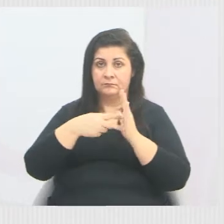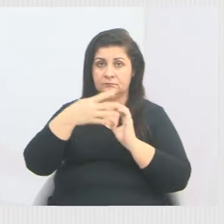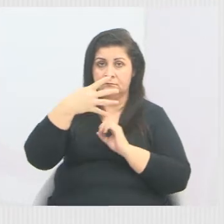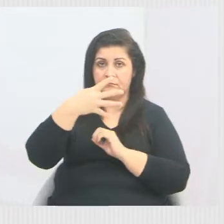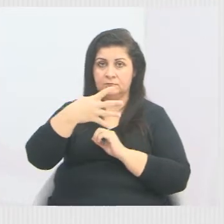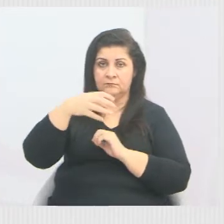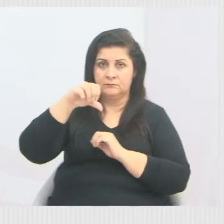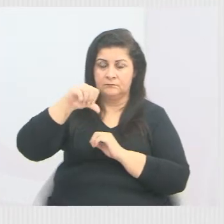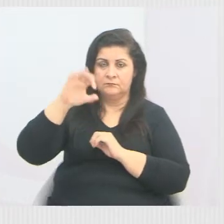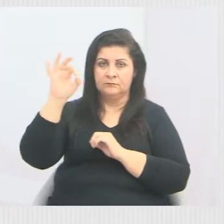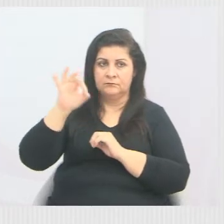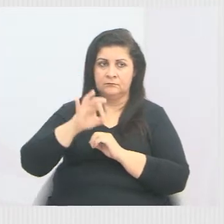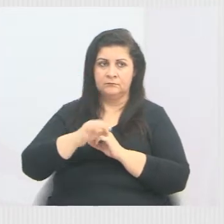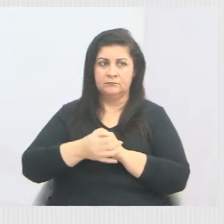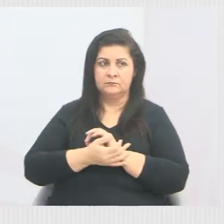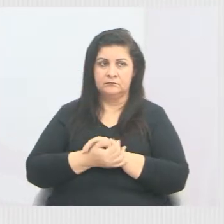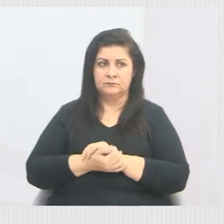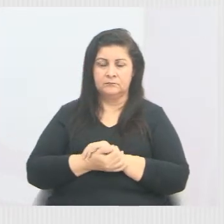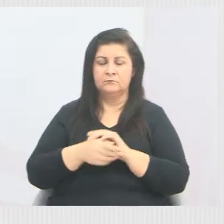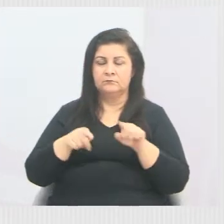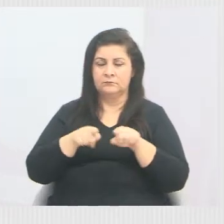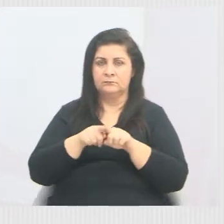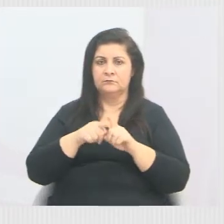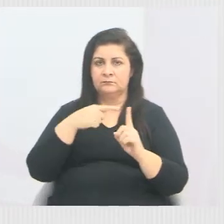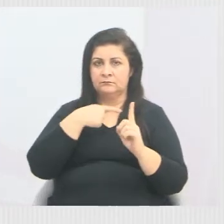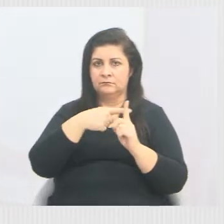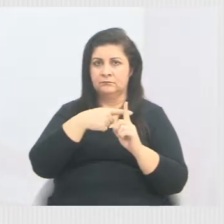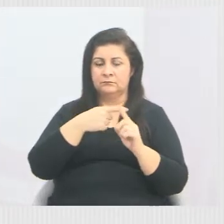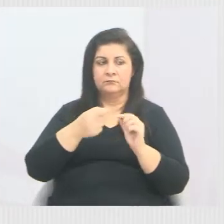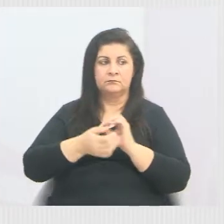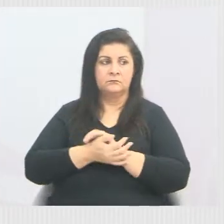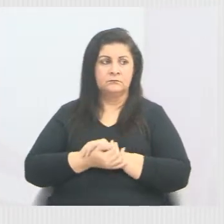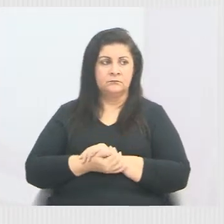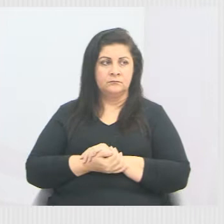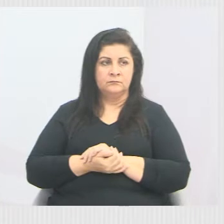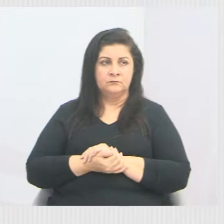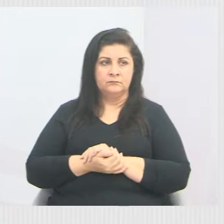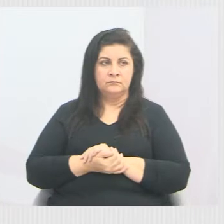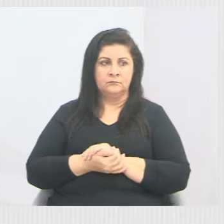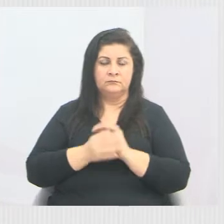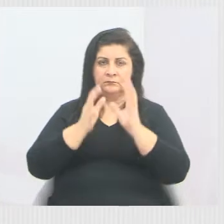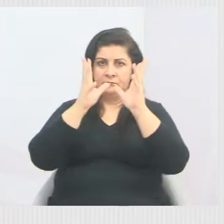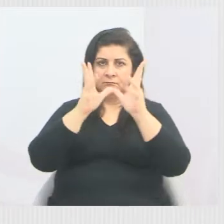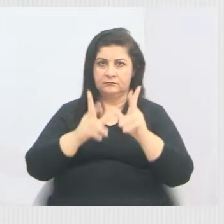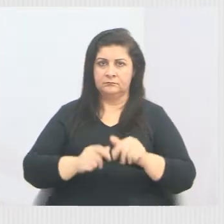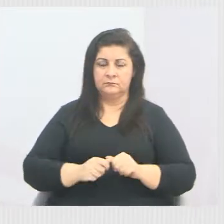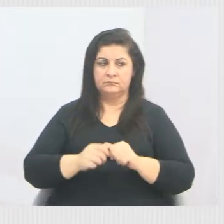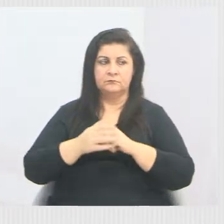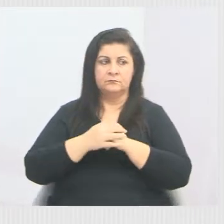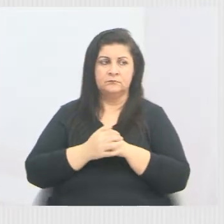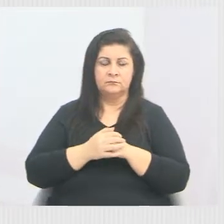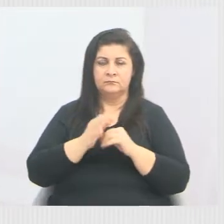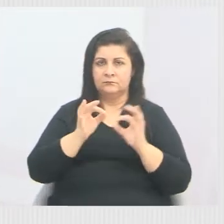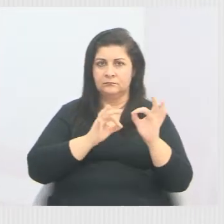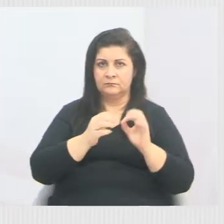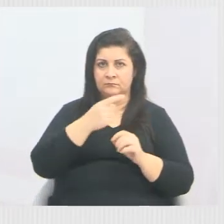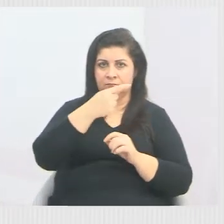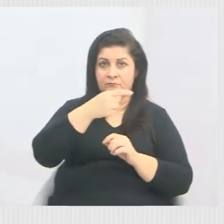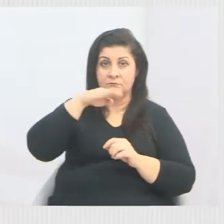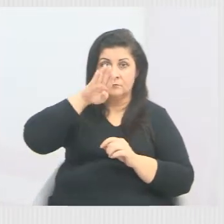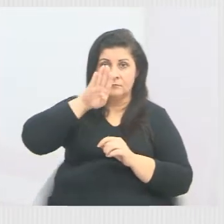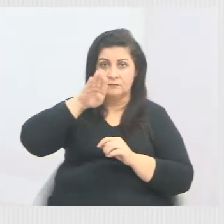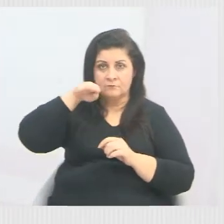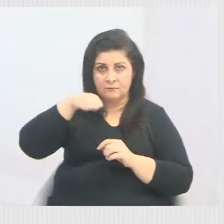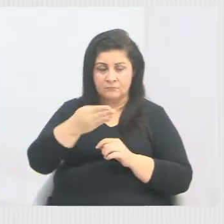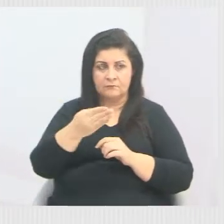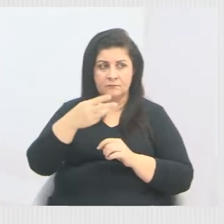contabilizou 49,29%, também atendendo a meta. Como podemos ver aqui no final, de um orçamento de